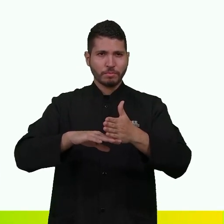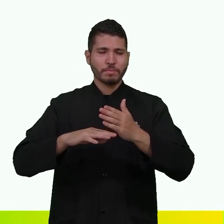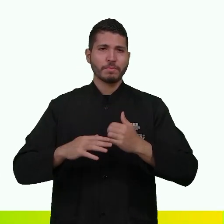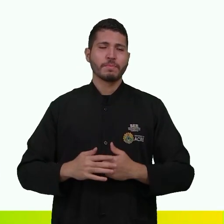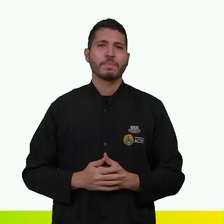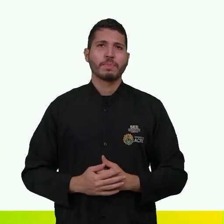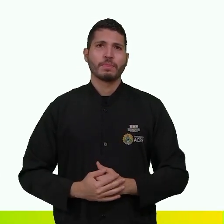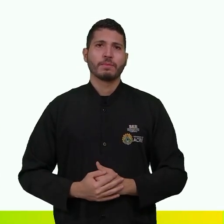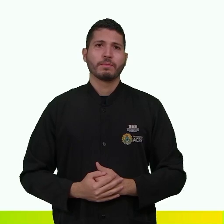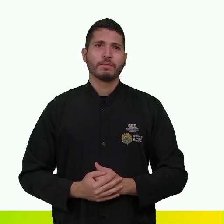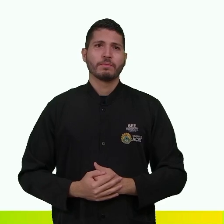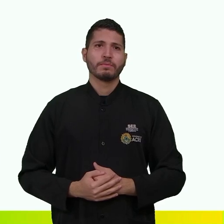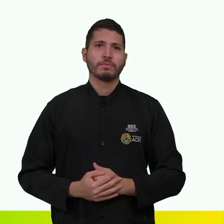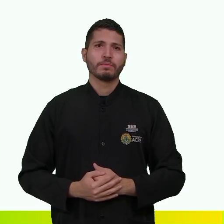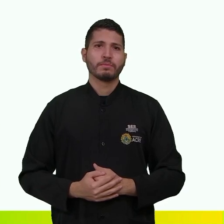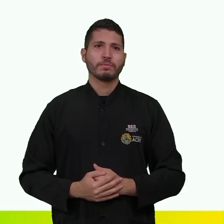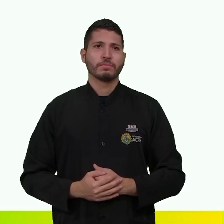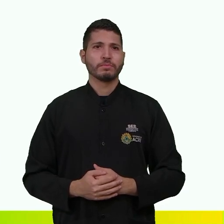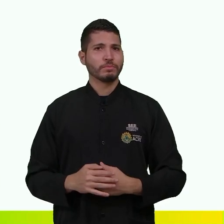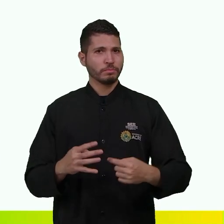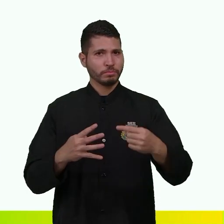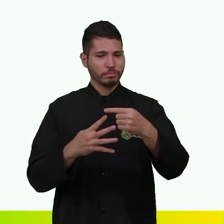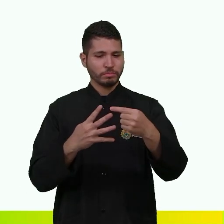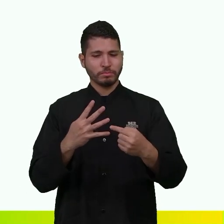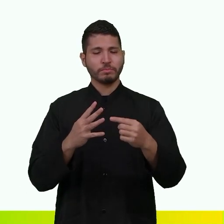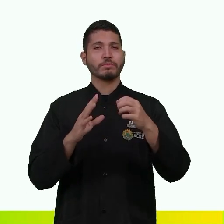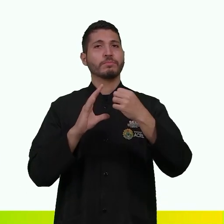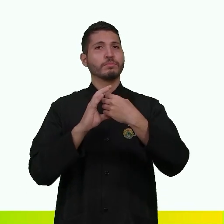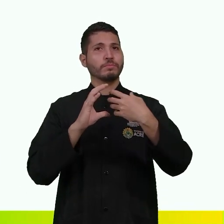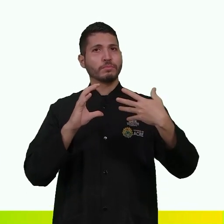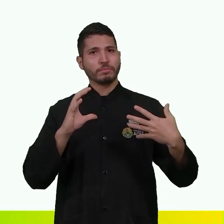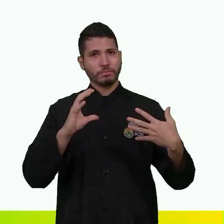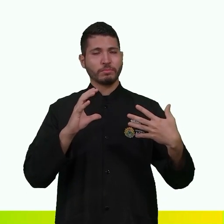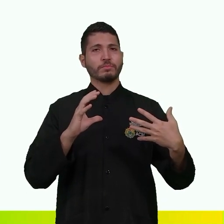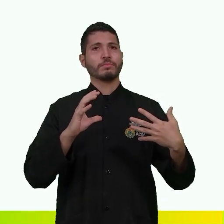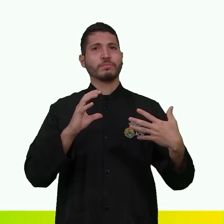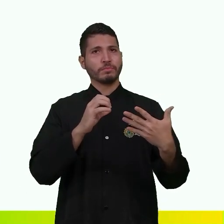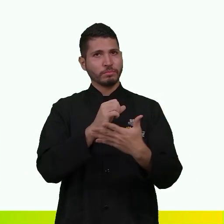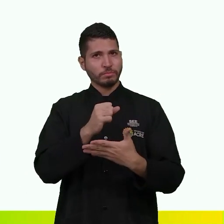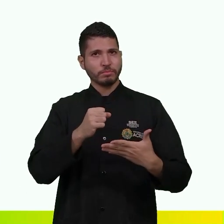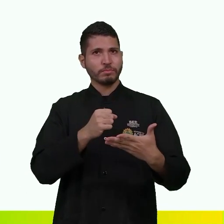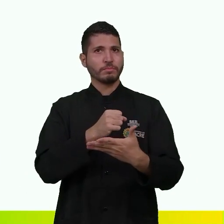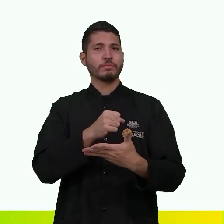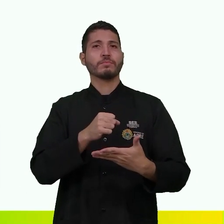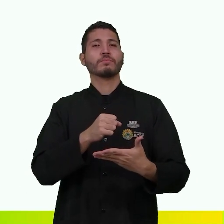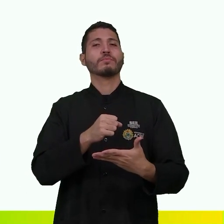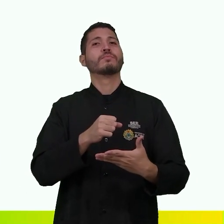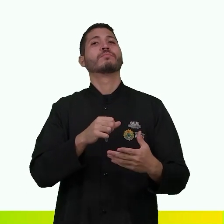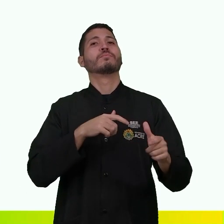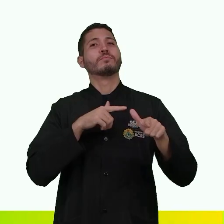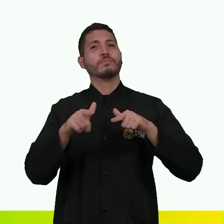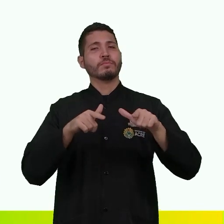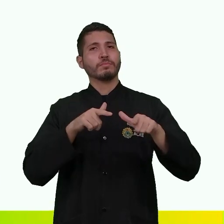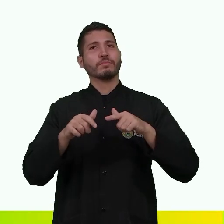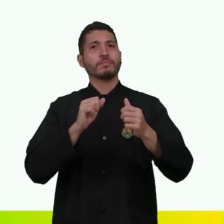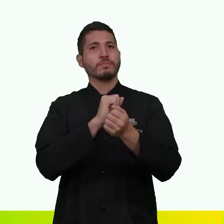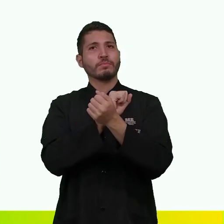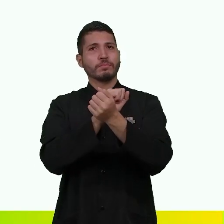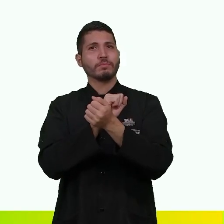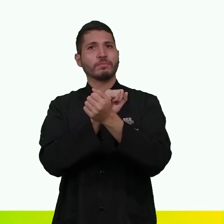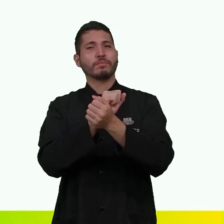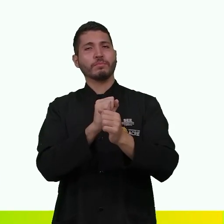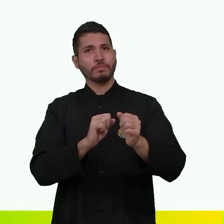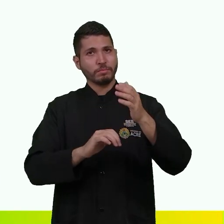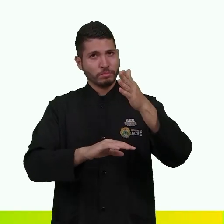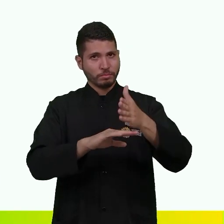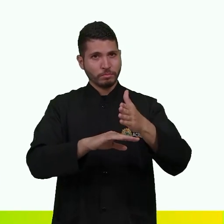alenquei para vocês 4 dessas características, 4 pilares fundamentais do trabalho escravo moderno.